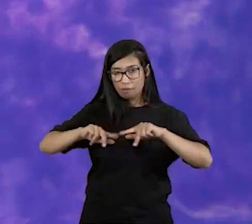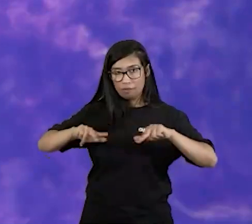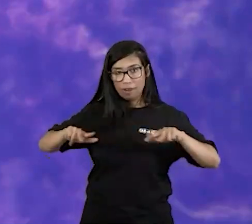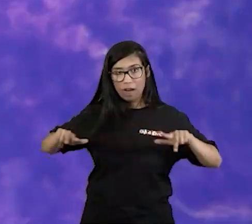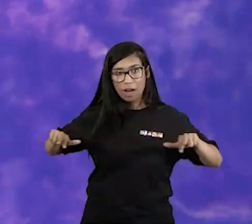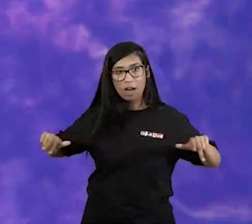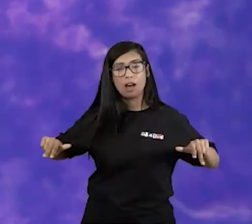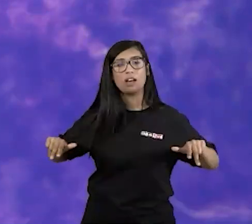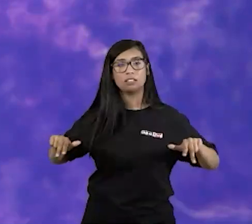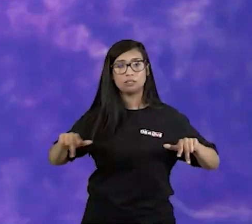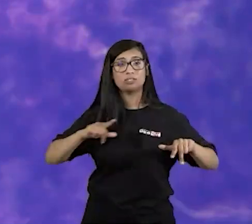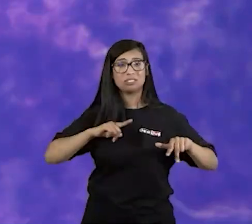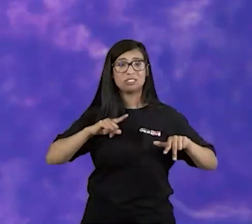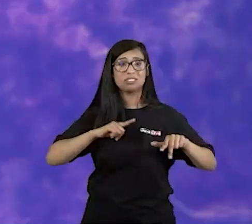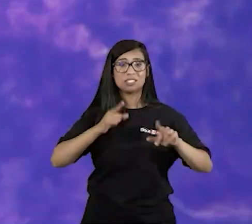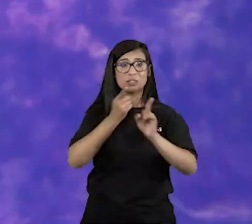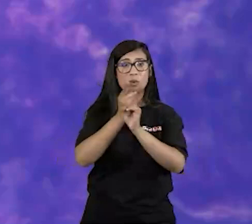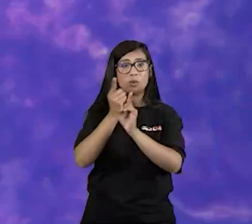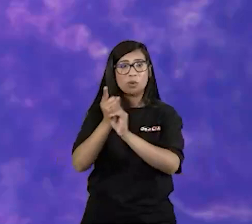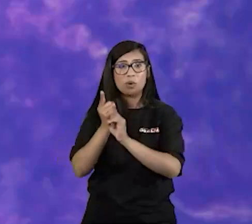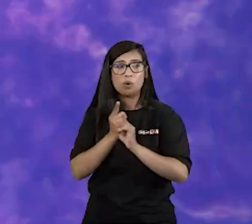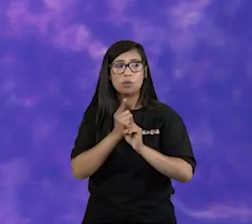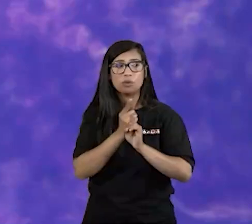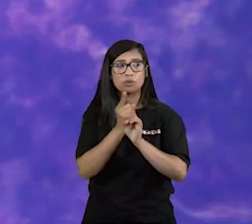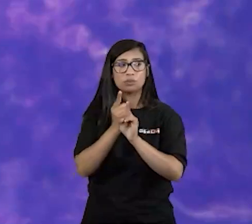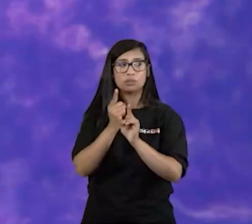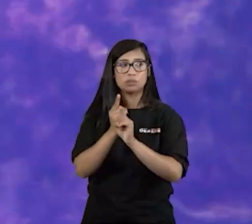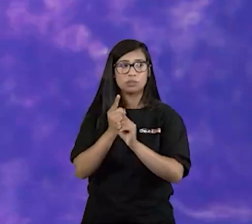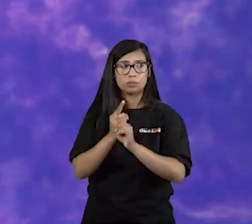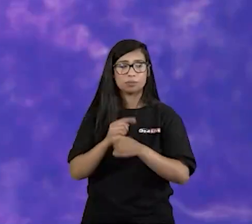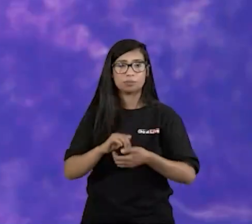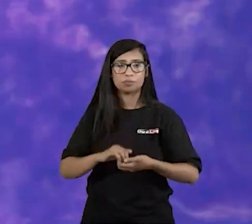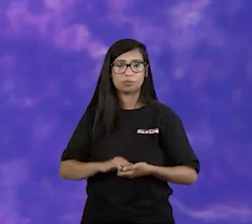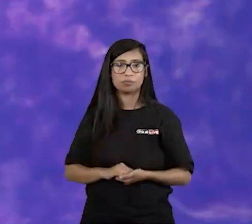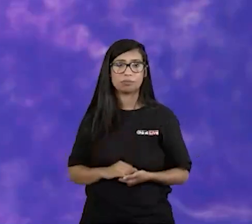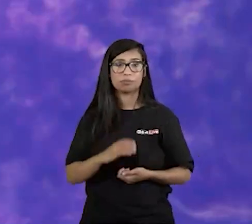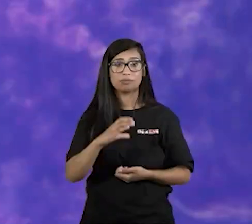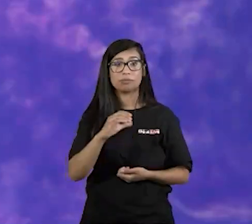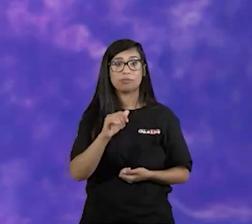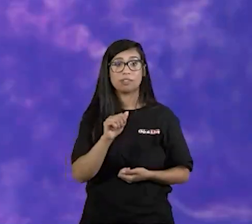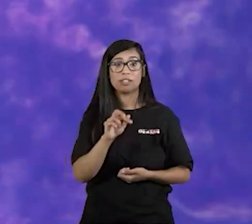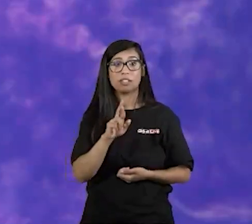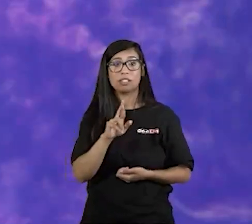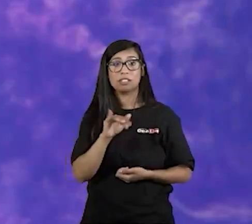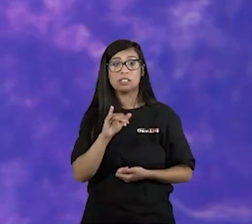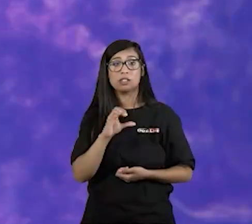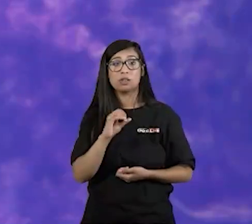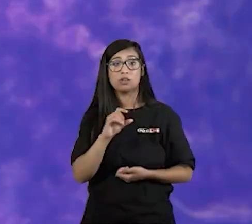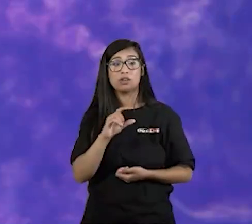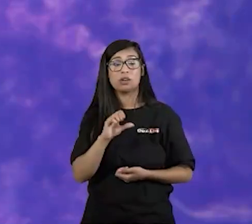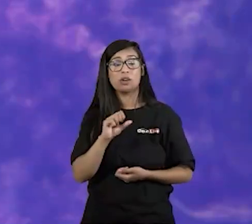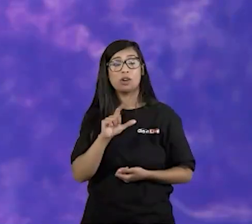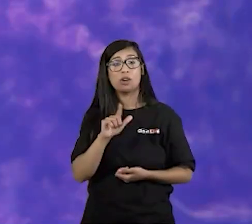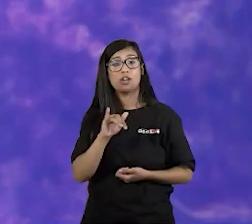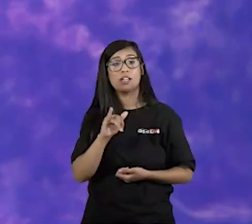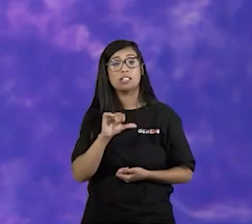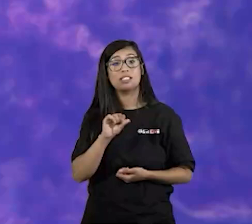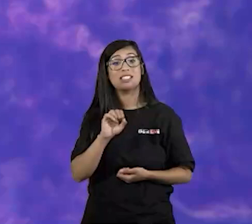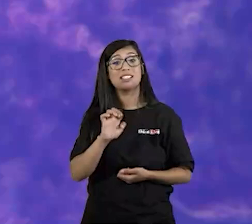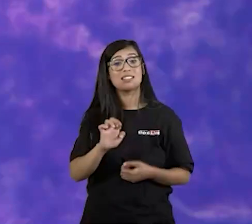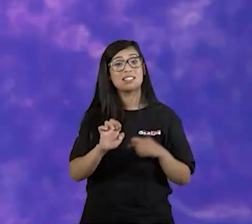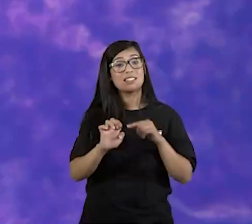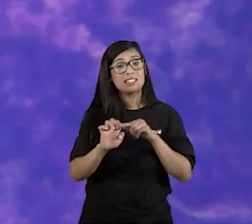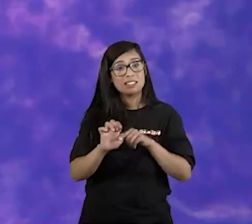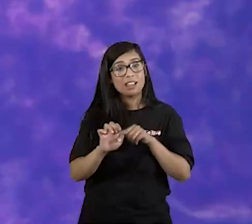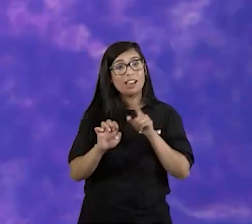que eles perderam a lobulação deles. Como é o nome disso? Cariólise. É um processo de degeneração